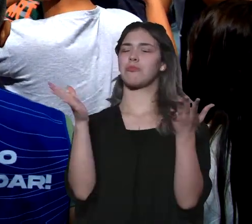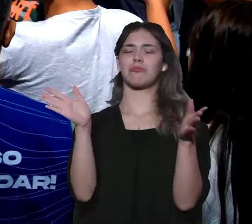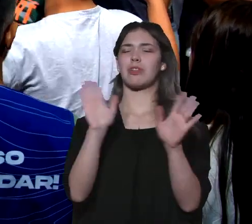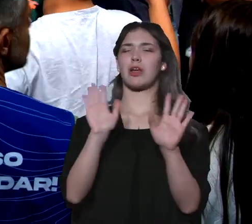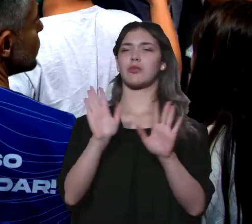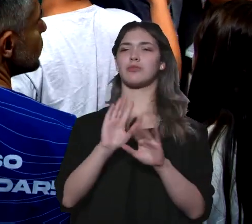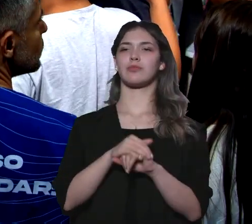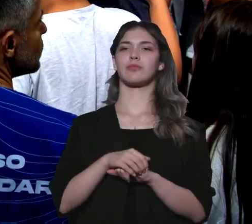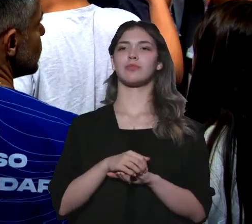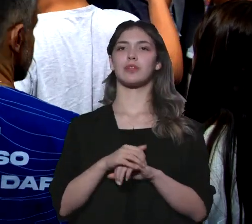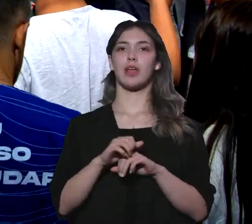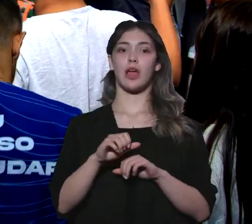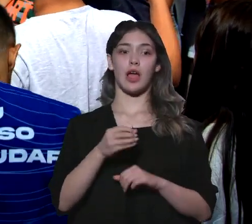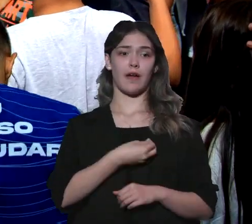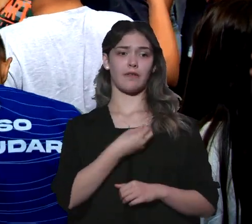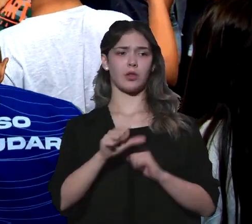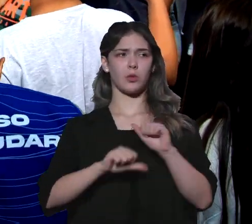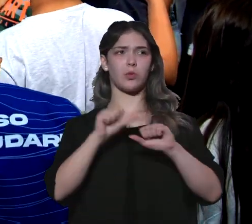assim.